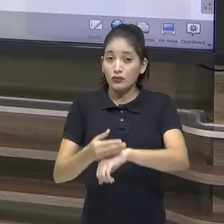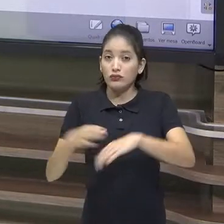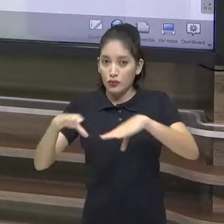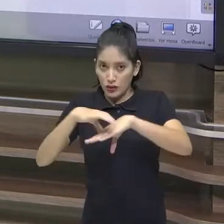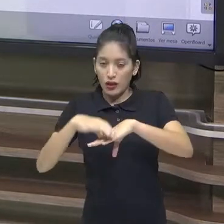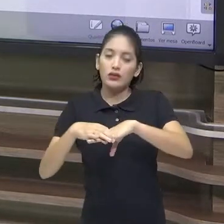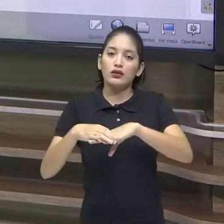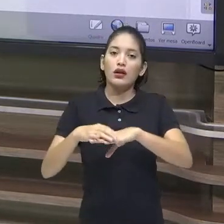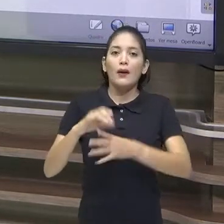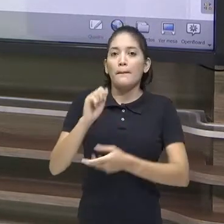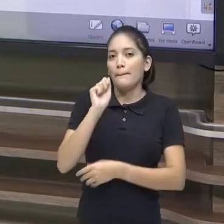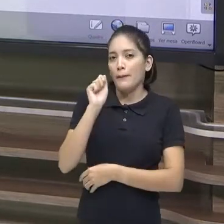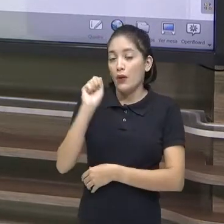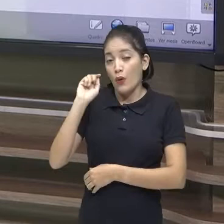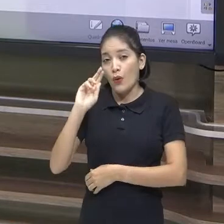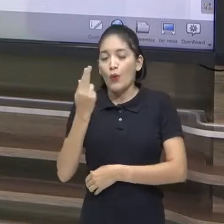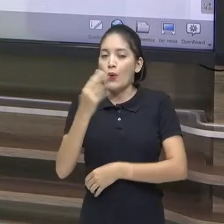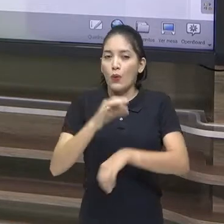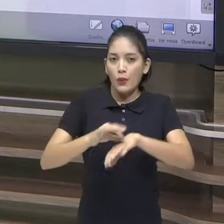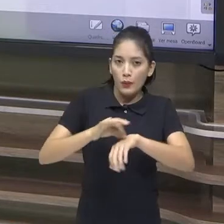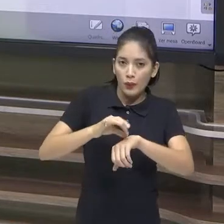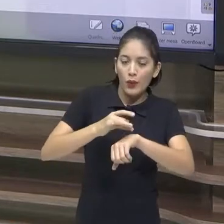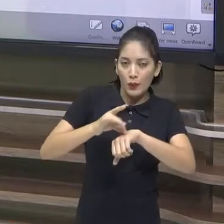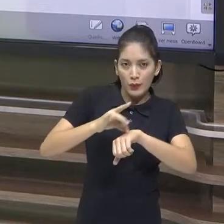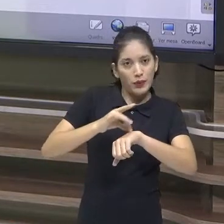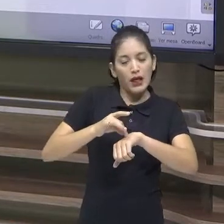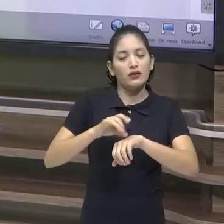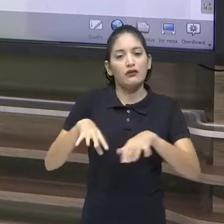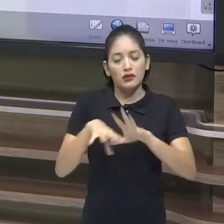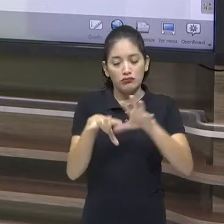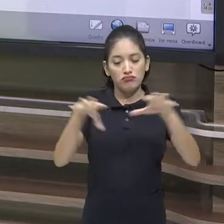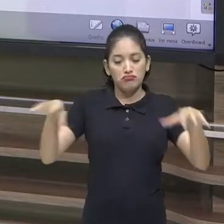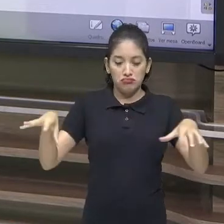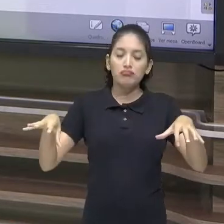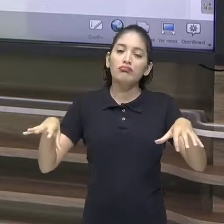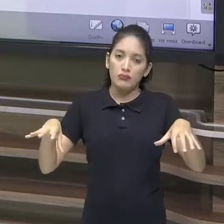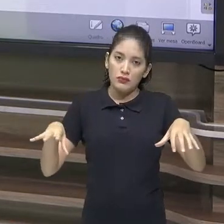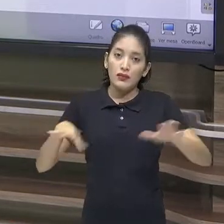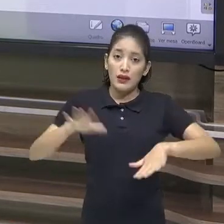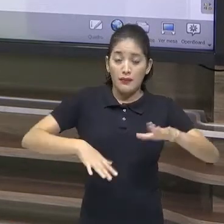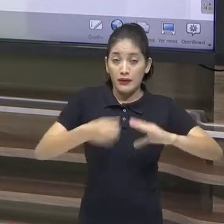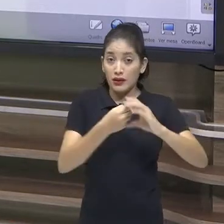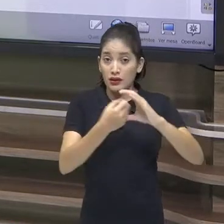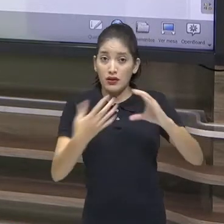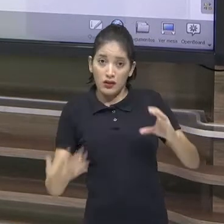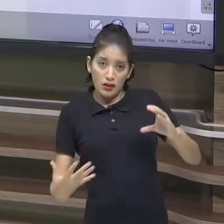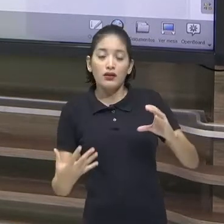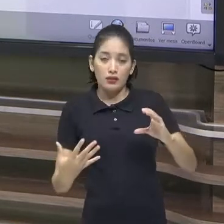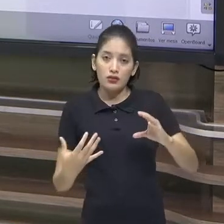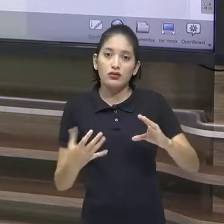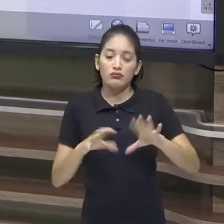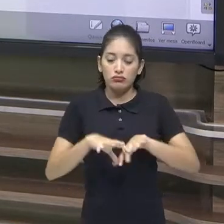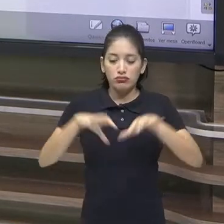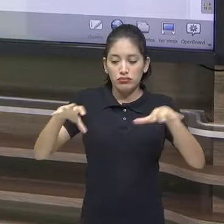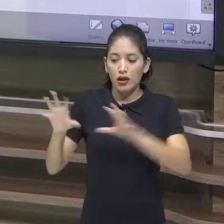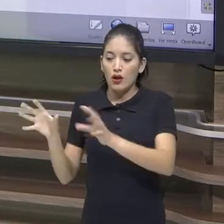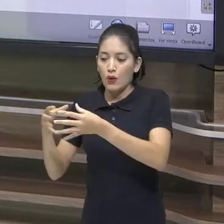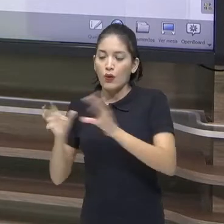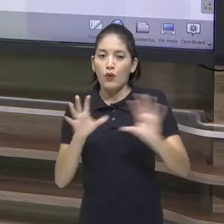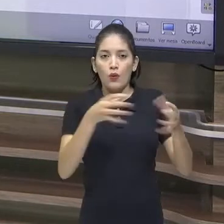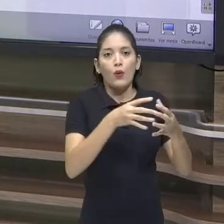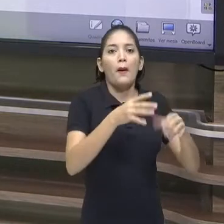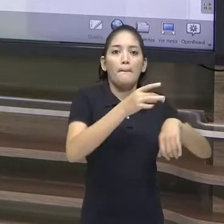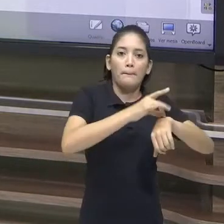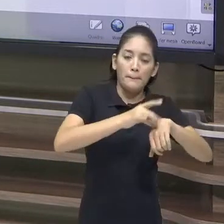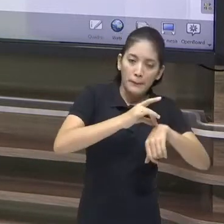vai fazer essa divisão e essa regionalização de acordo com essas características em comum de cada grupo. Quem está com tênis preto,